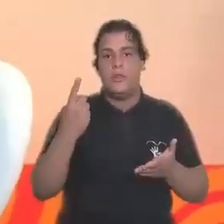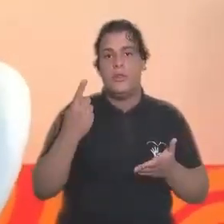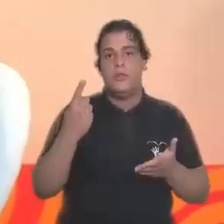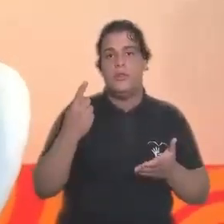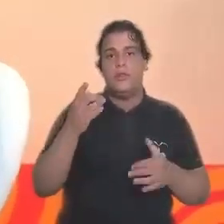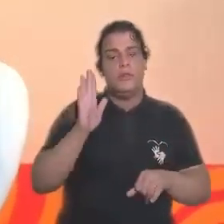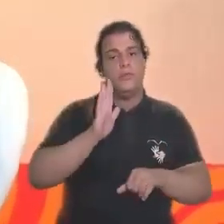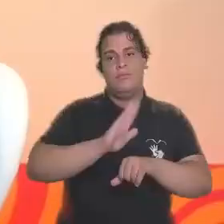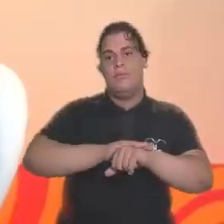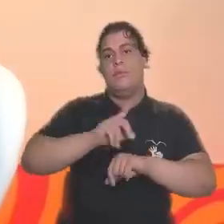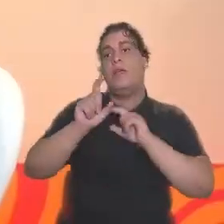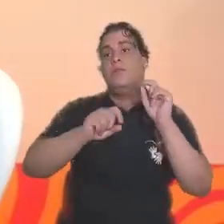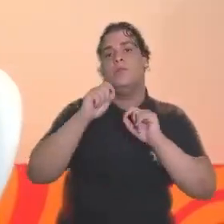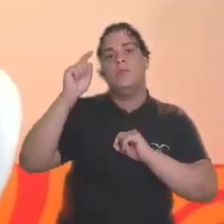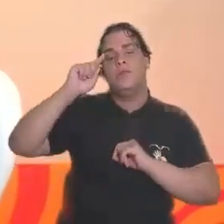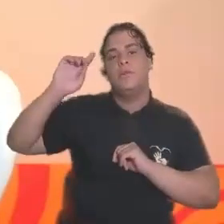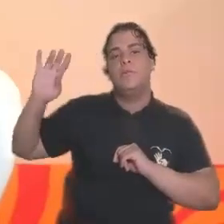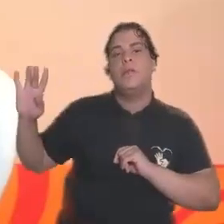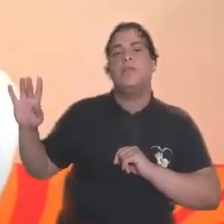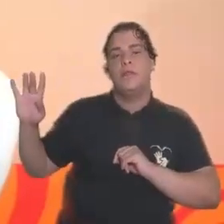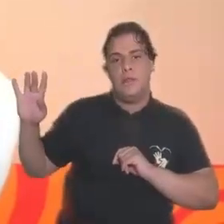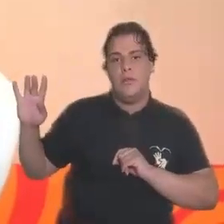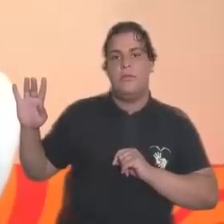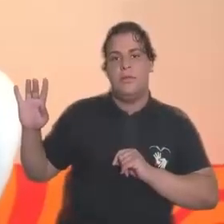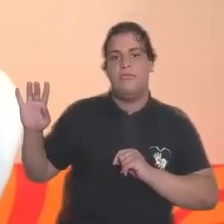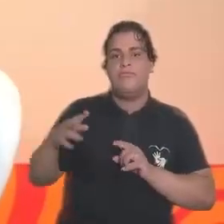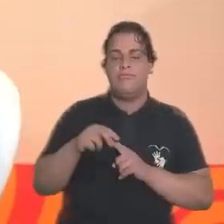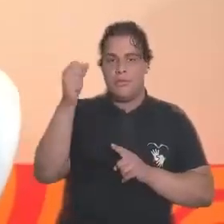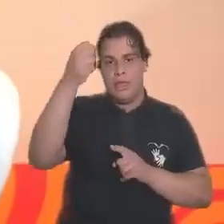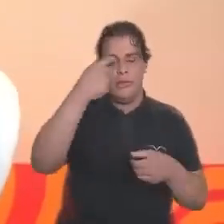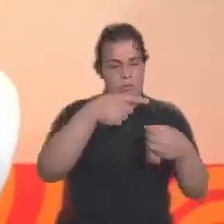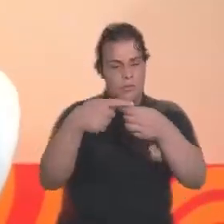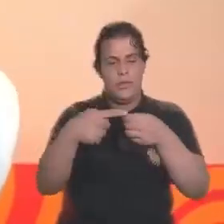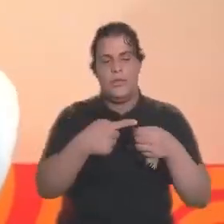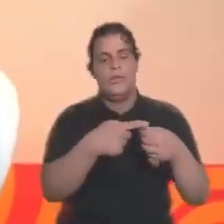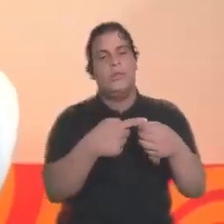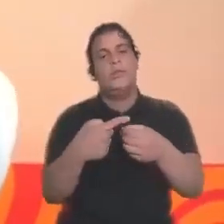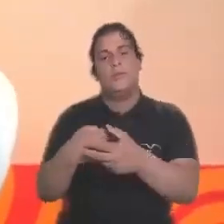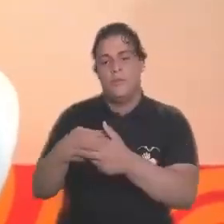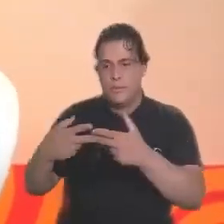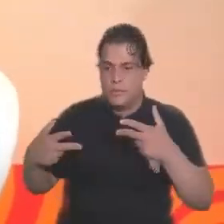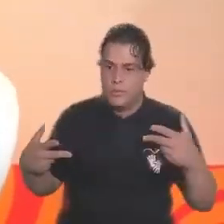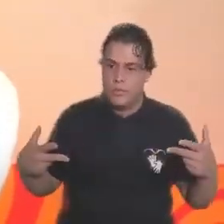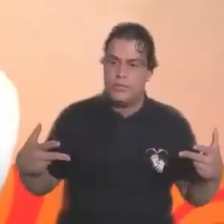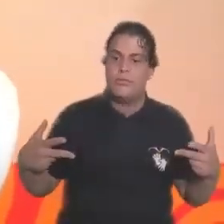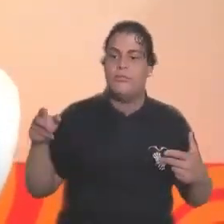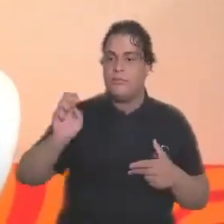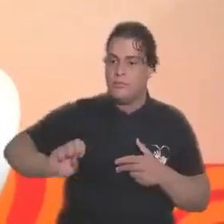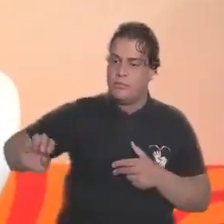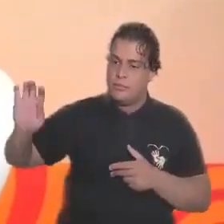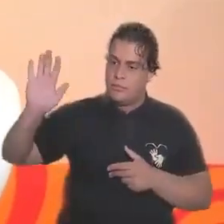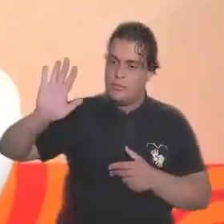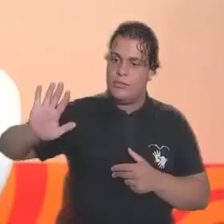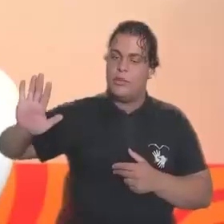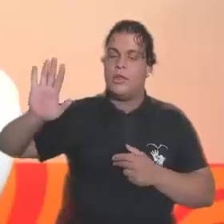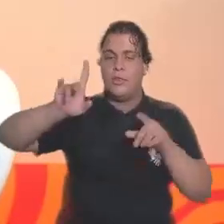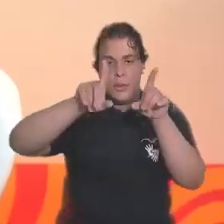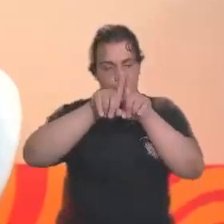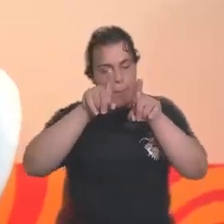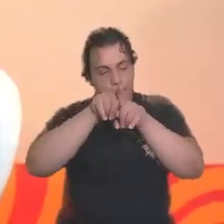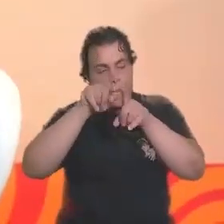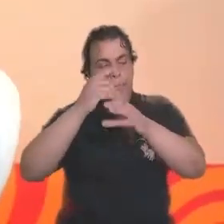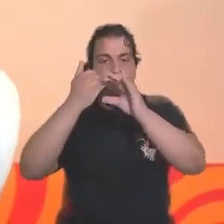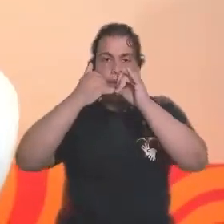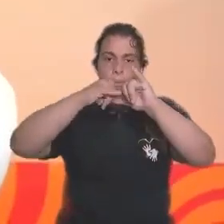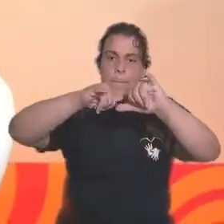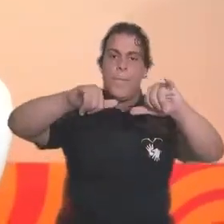além até do que eu imaginava do livro. A gente está ganhando outras cidades, já tem essa projeção a nível de Estado, de mídia no Estado,